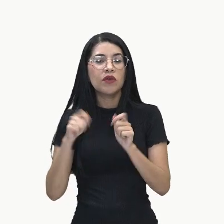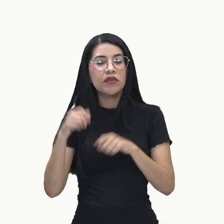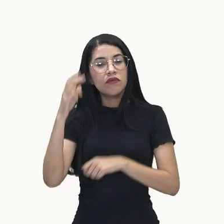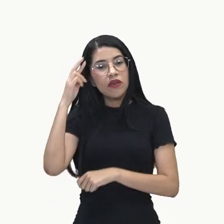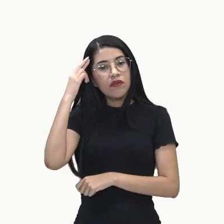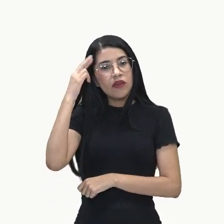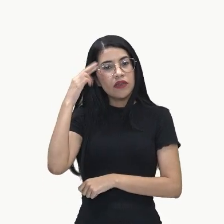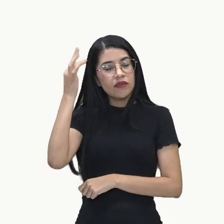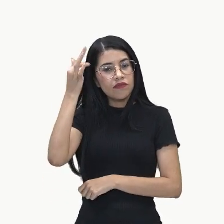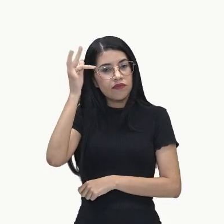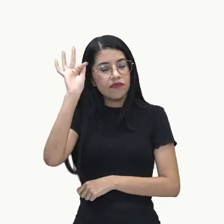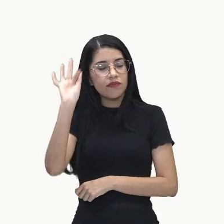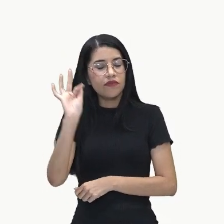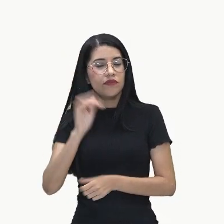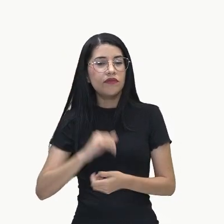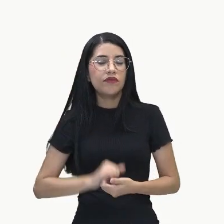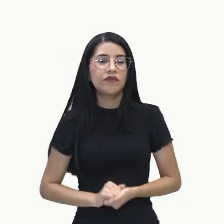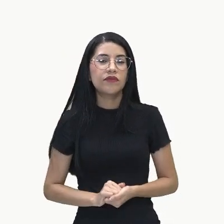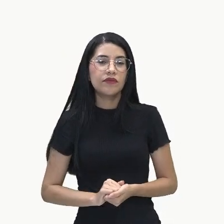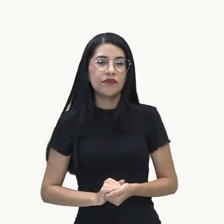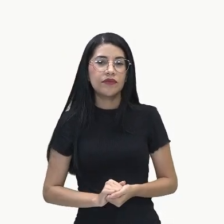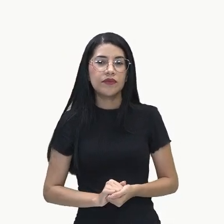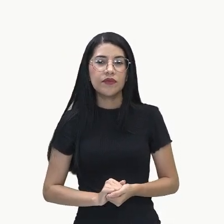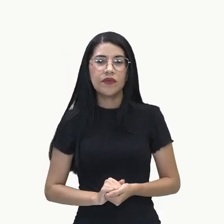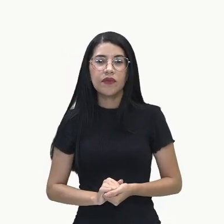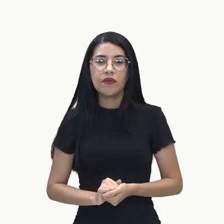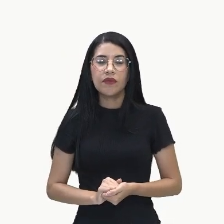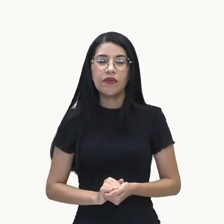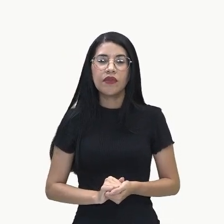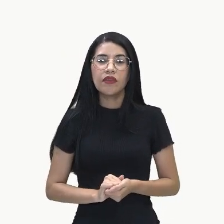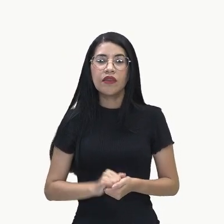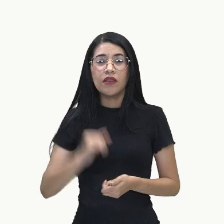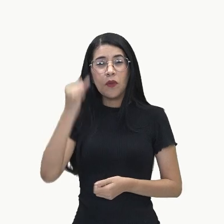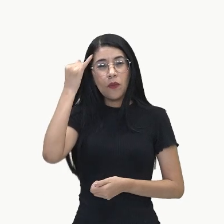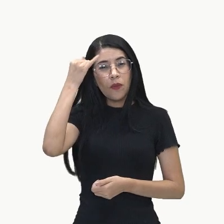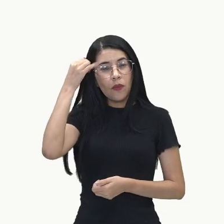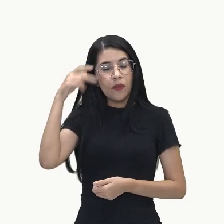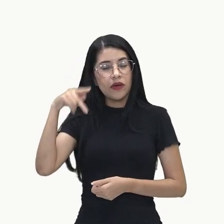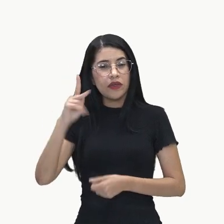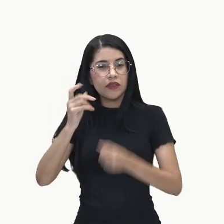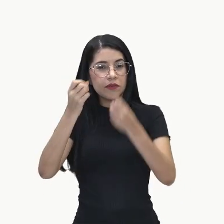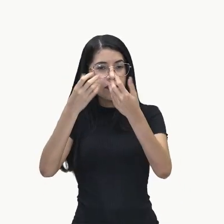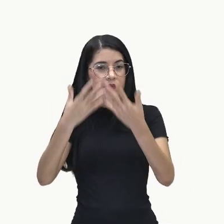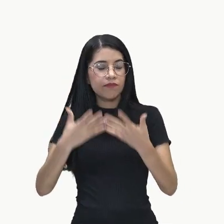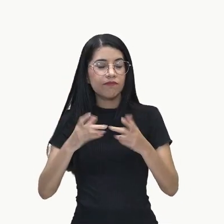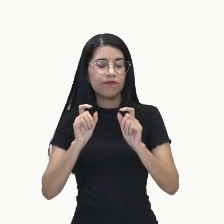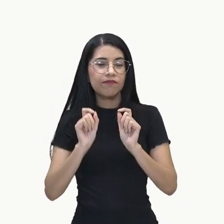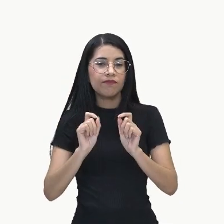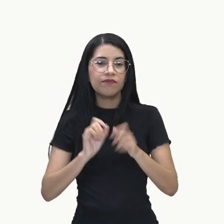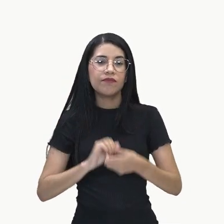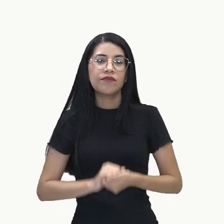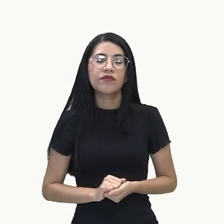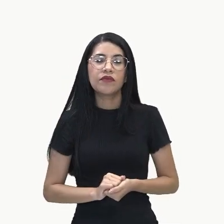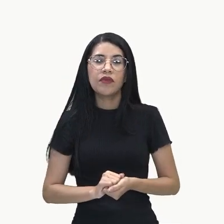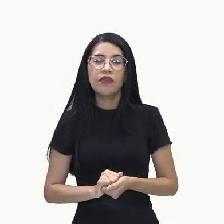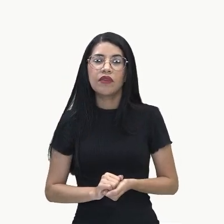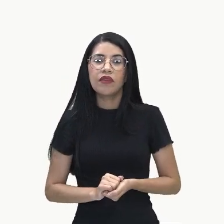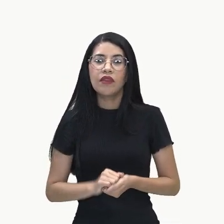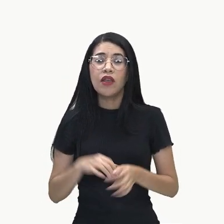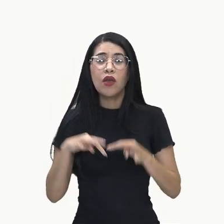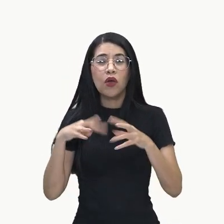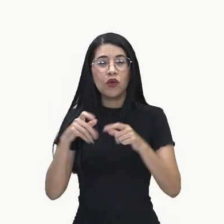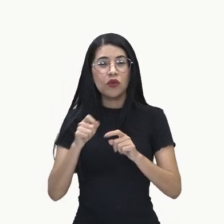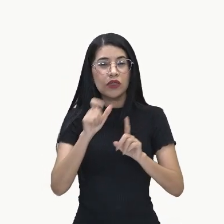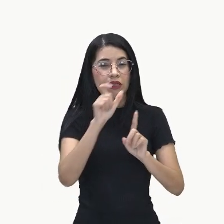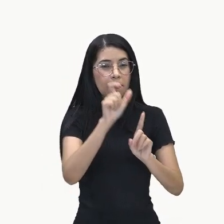essa reflexão filosófica. O que Kant está dizendo aqui para nós, gente? Ele diz que todo